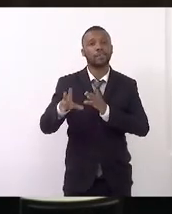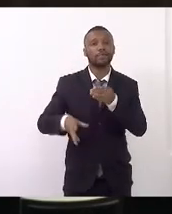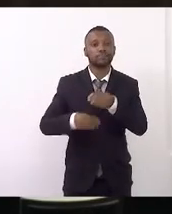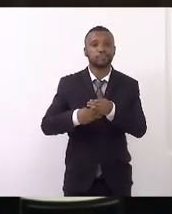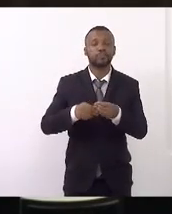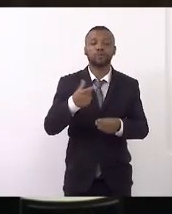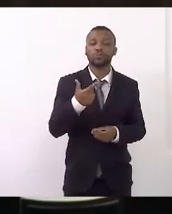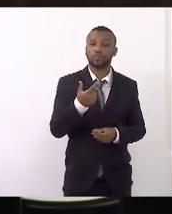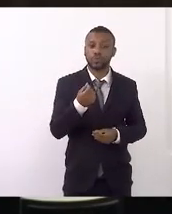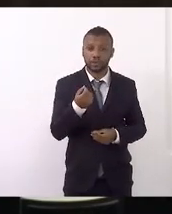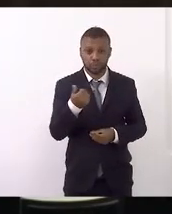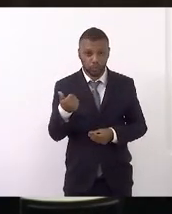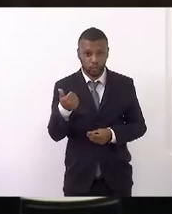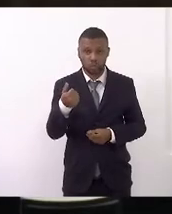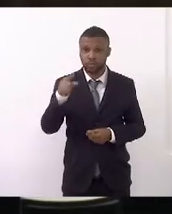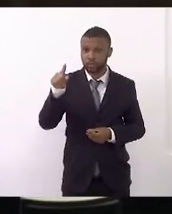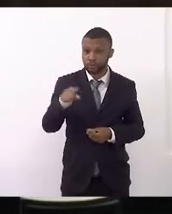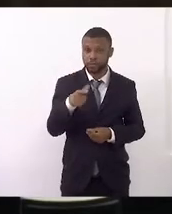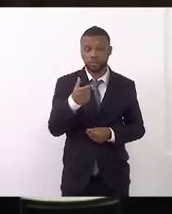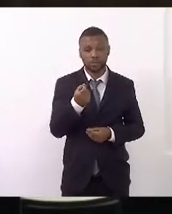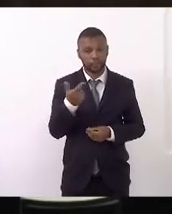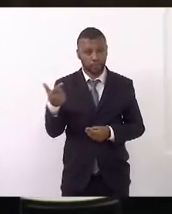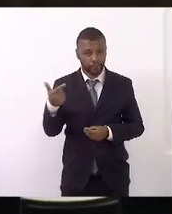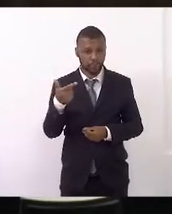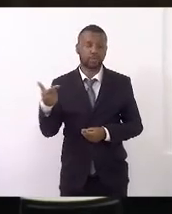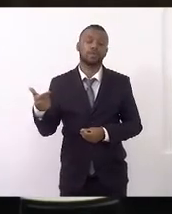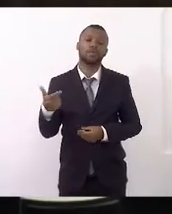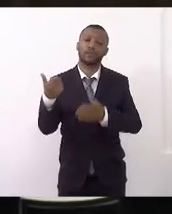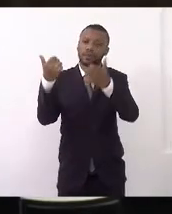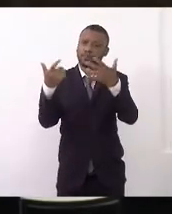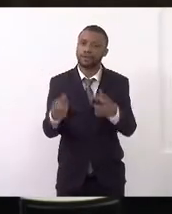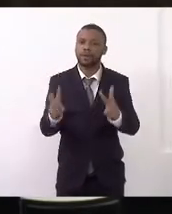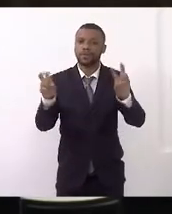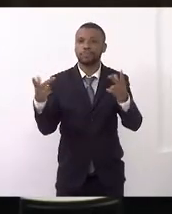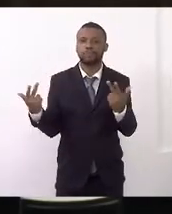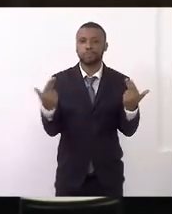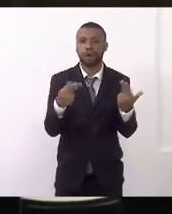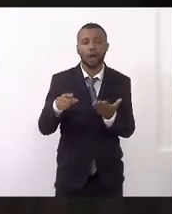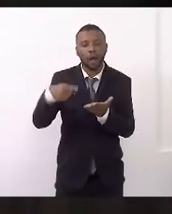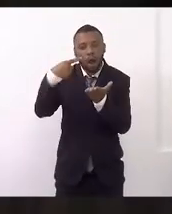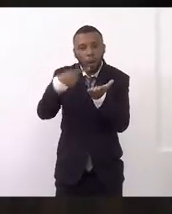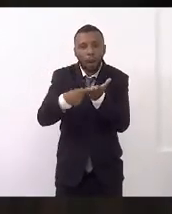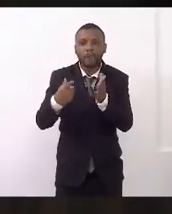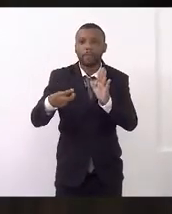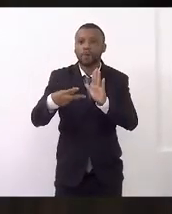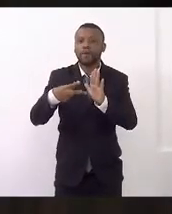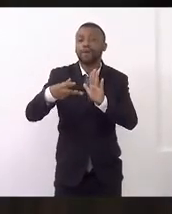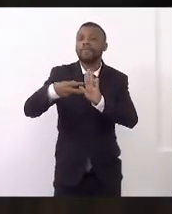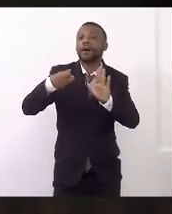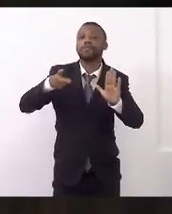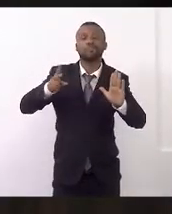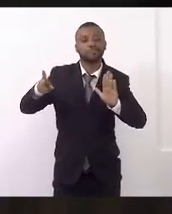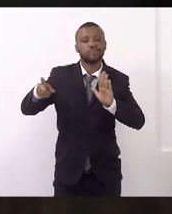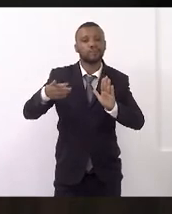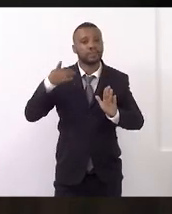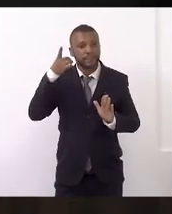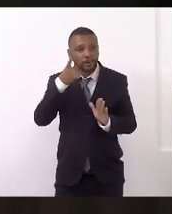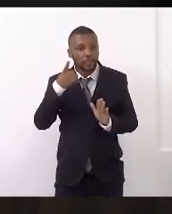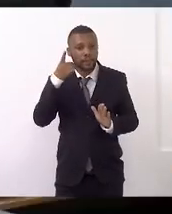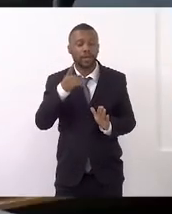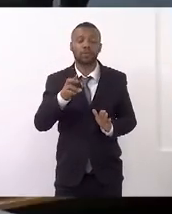de 22, que trata da mesma matéria, senhor presidente. Acordo de pela manutenção de veto. Deputado Rosenberg